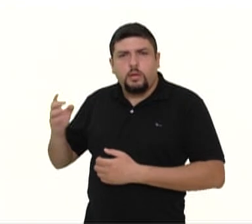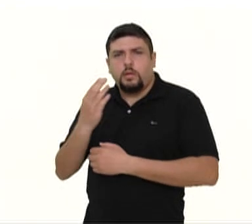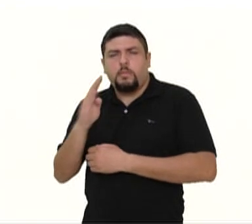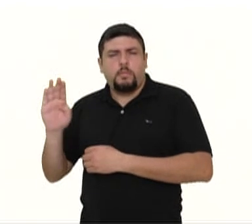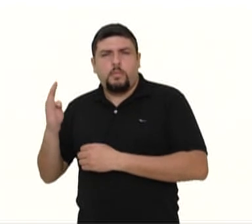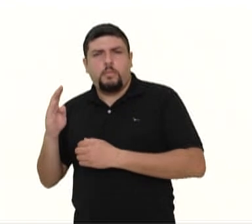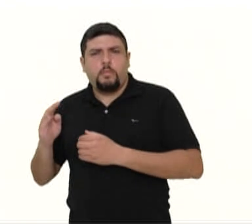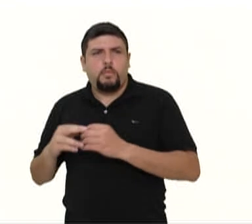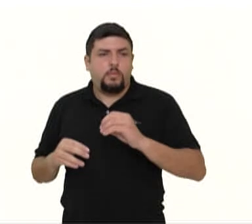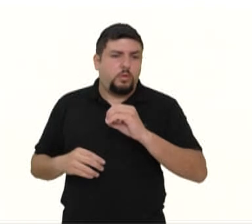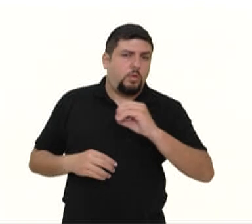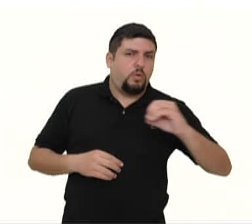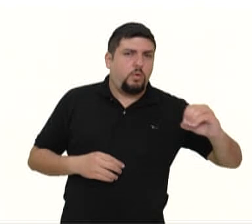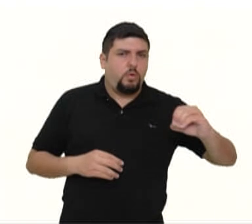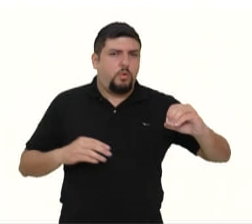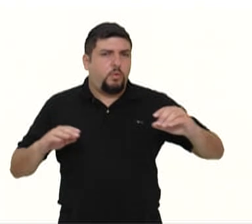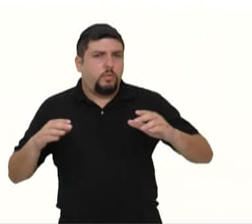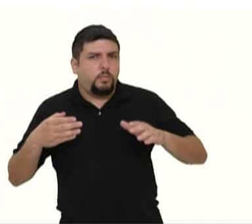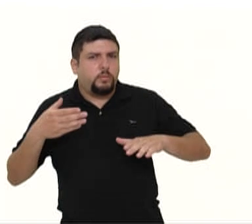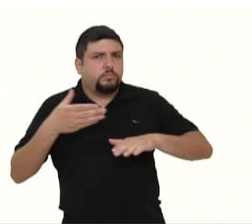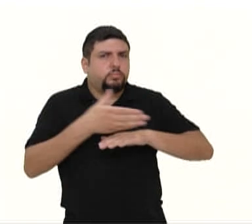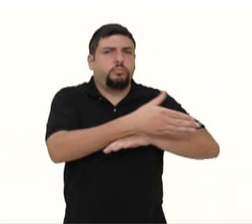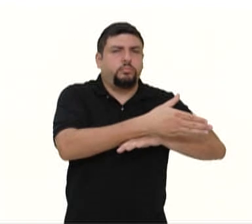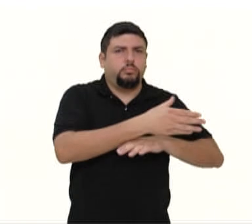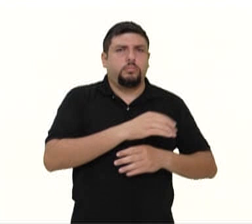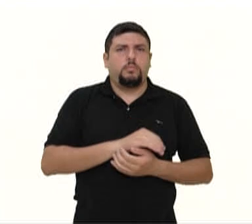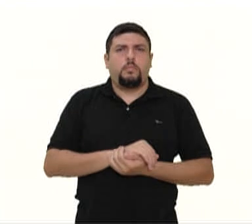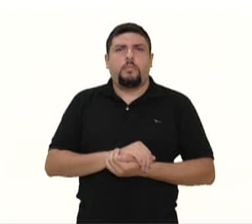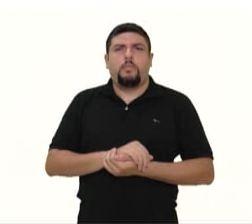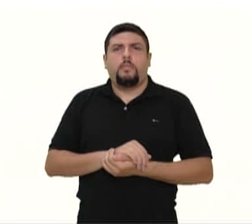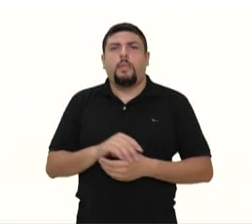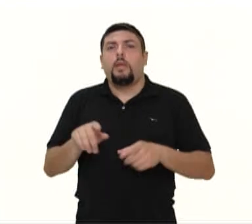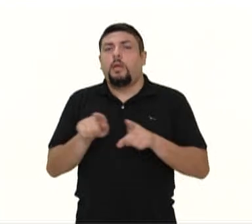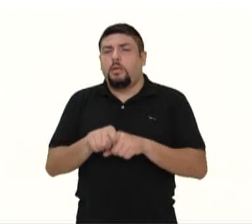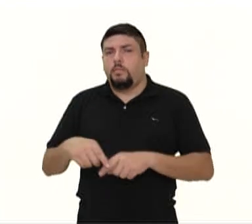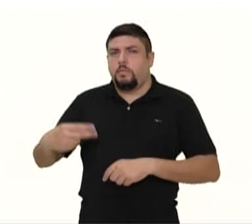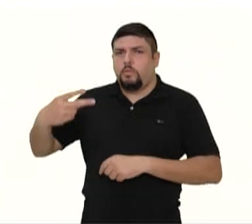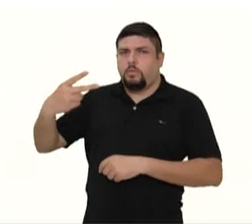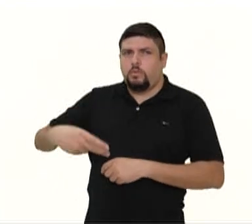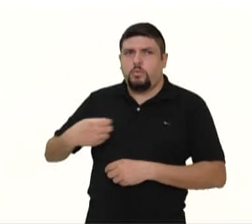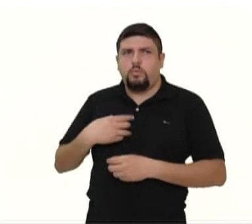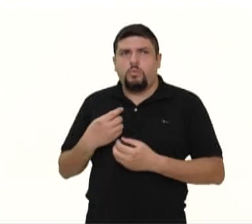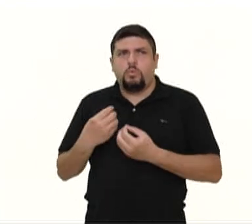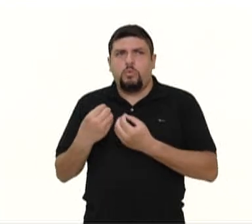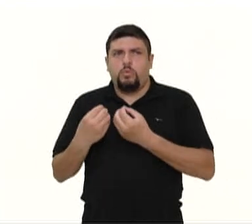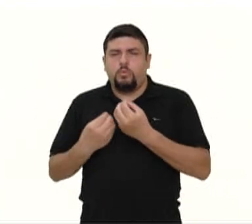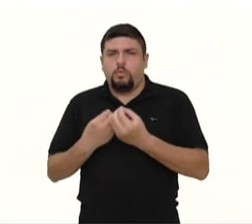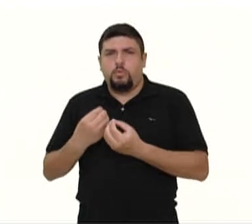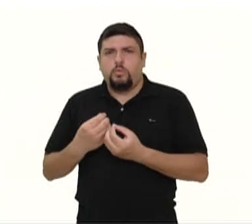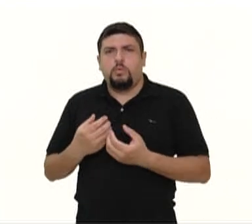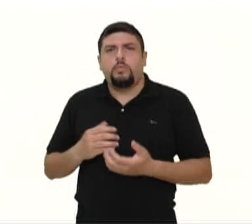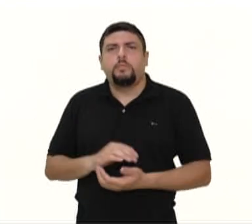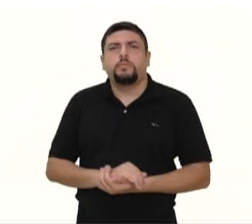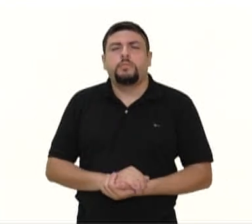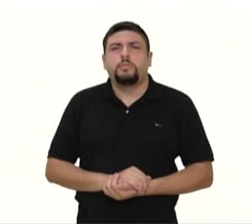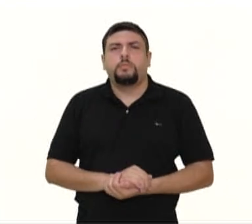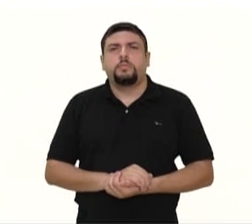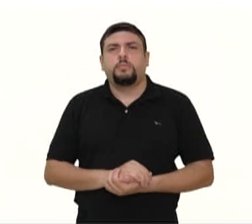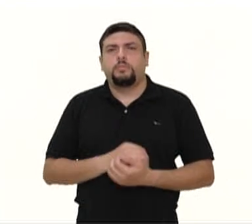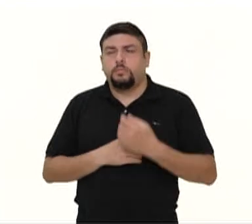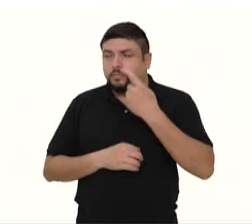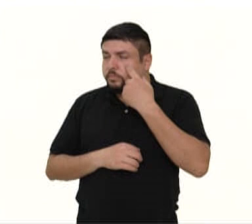oeste. Então, o segundo movimento vai também seguir essa perspectiva, né? Aqui ainda você